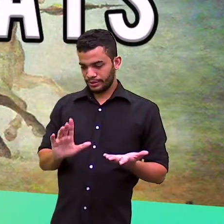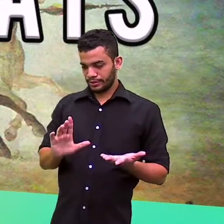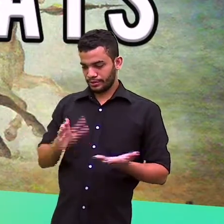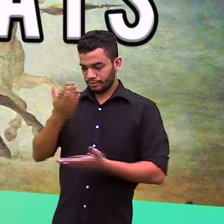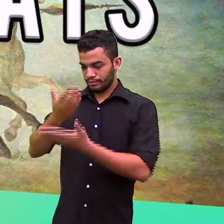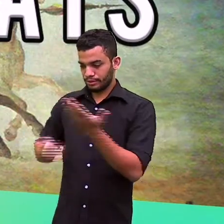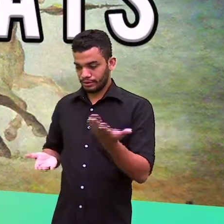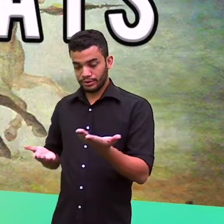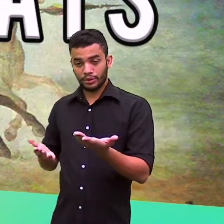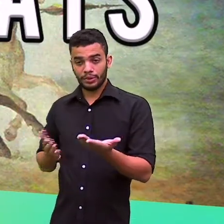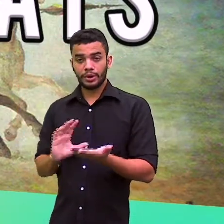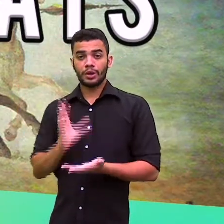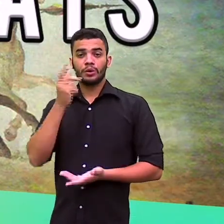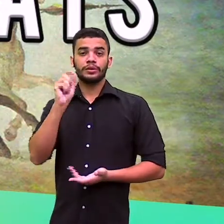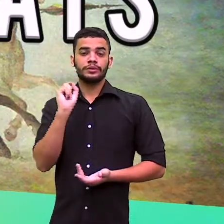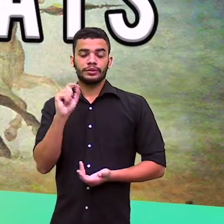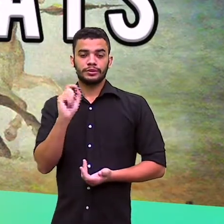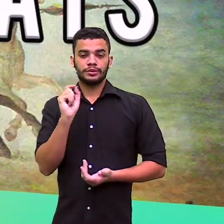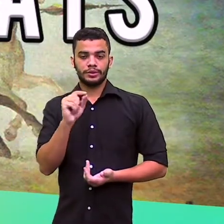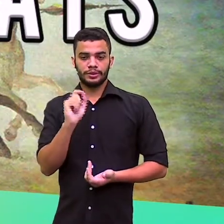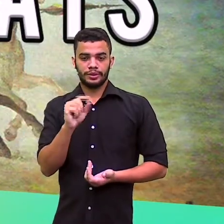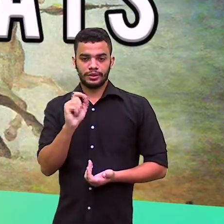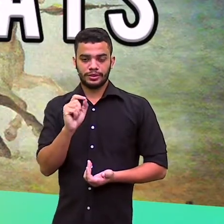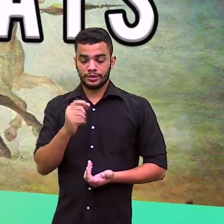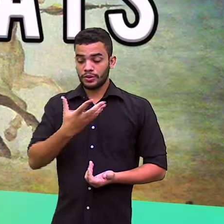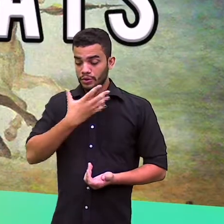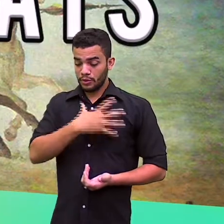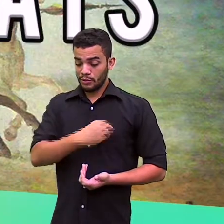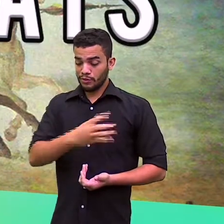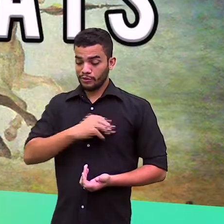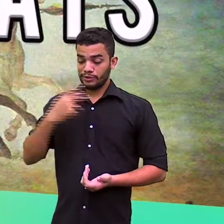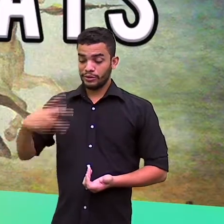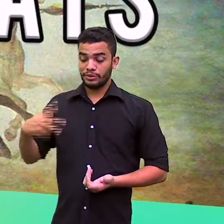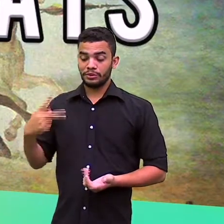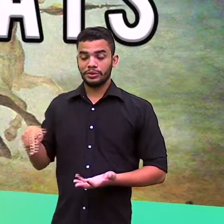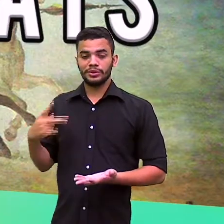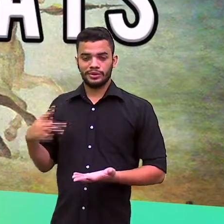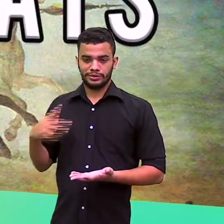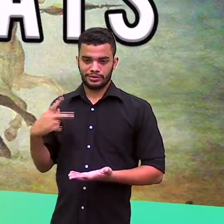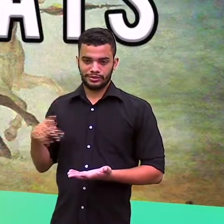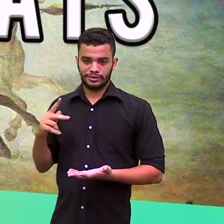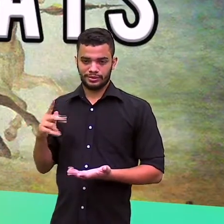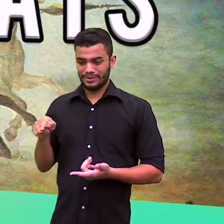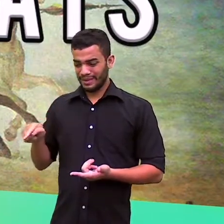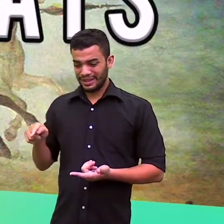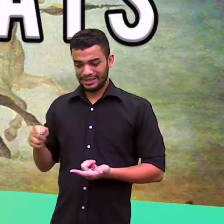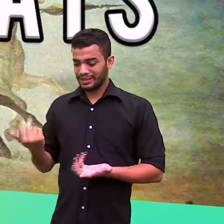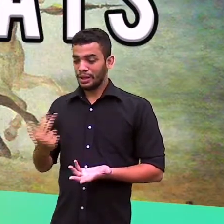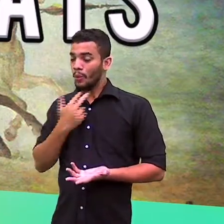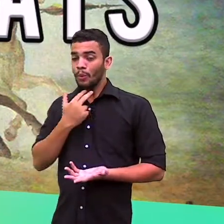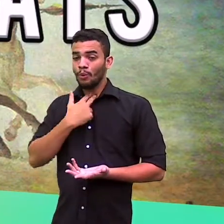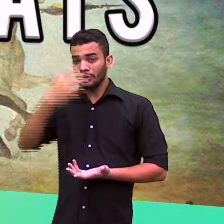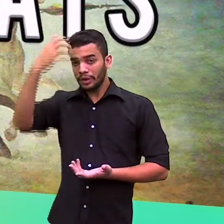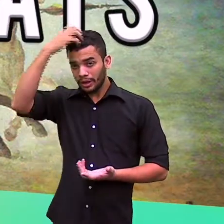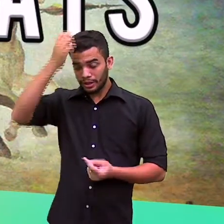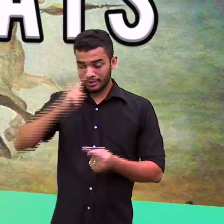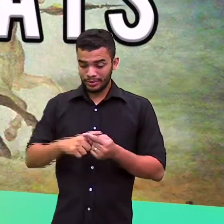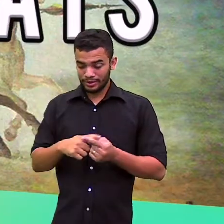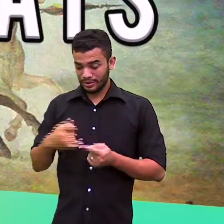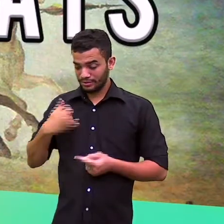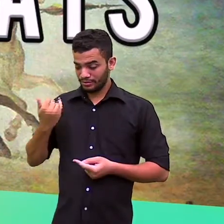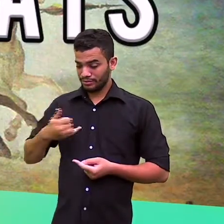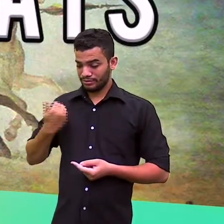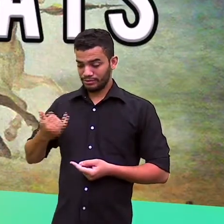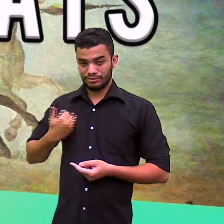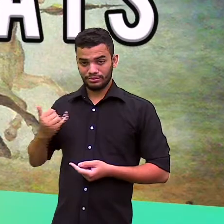que aconteceu? Surgiram as revoltas regenciais. Por quê? Porque o governo